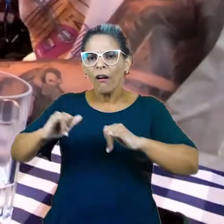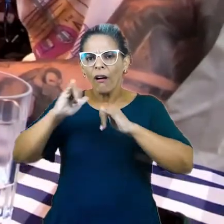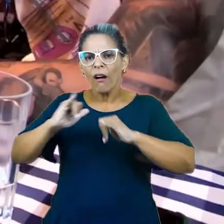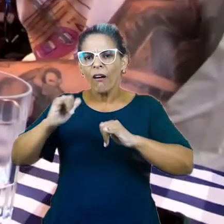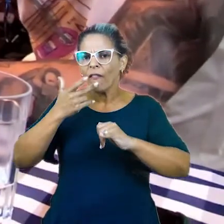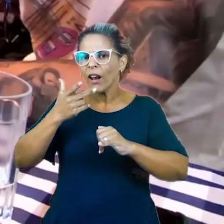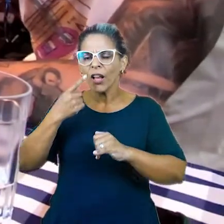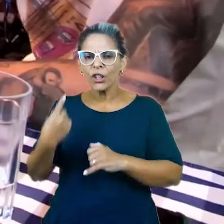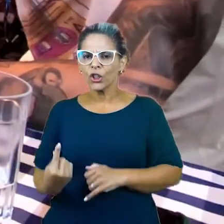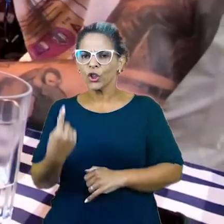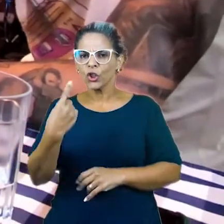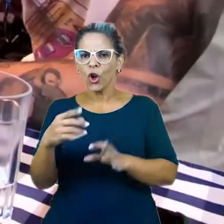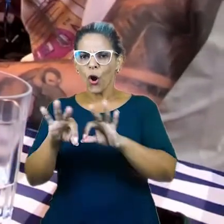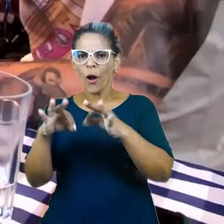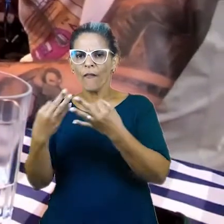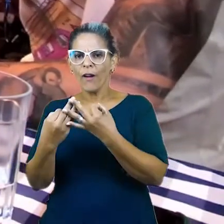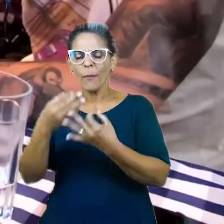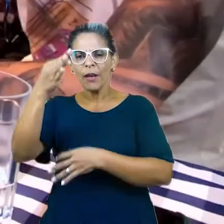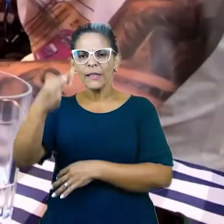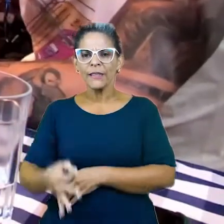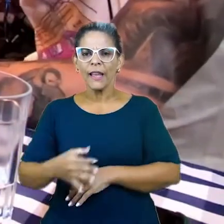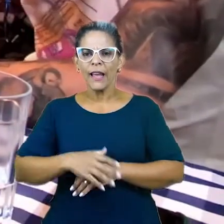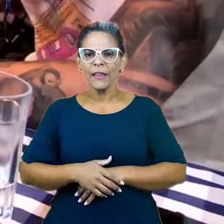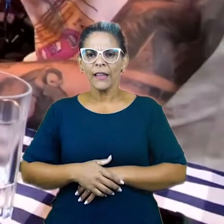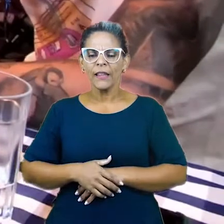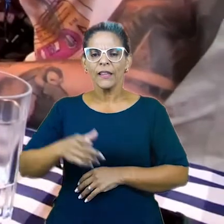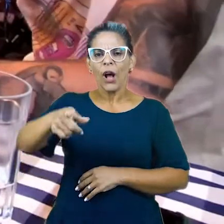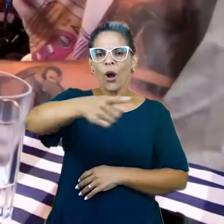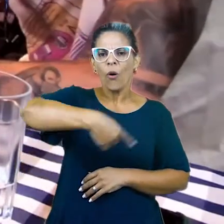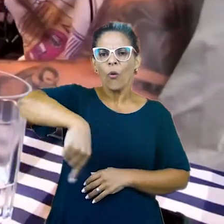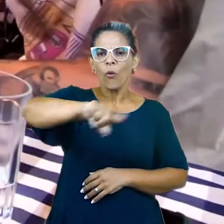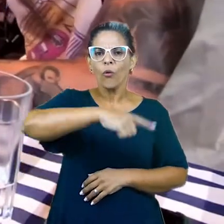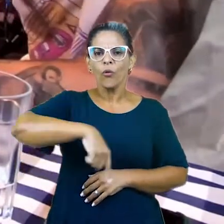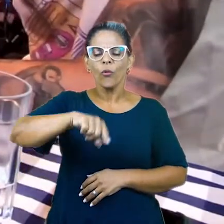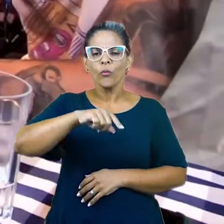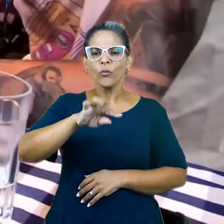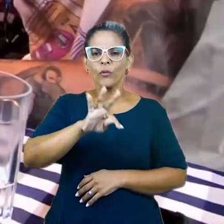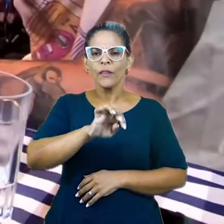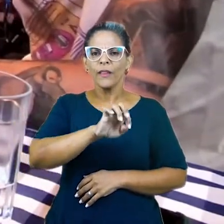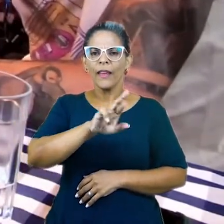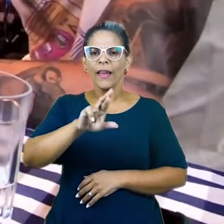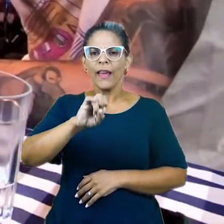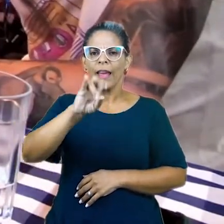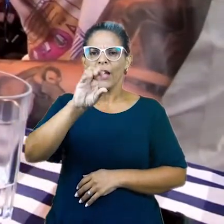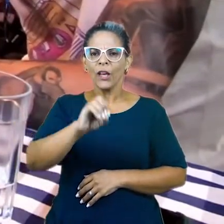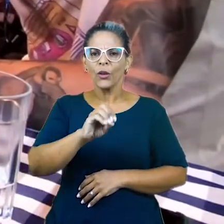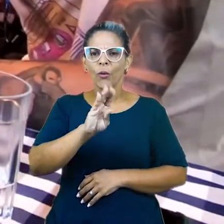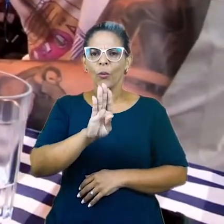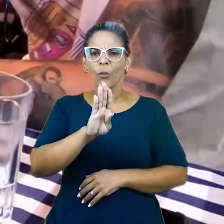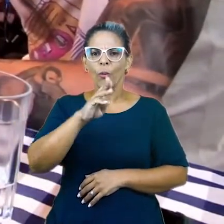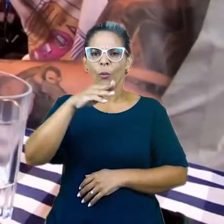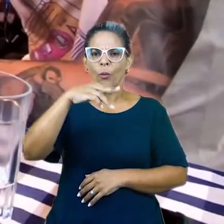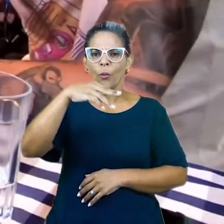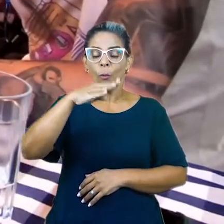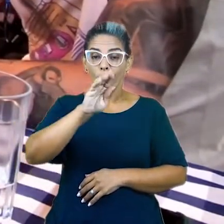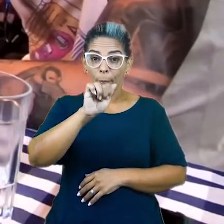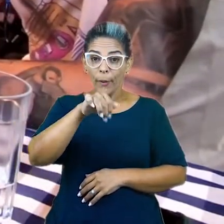gente está legitimando, por exemplo, que essa galera vá num terreiro de Umbanda e quebre tudo. É complicado, né? É a mesma